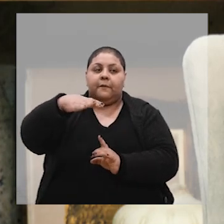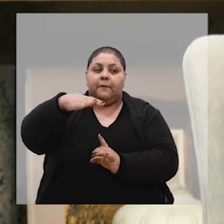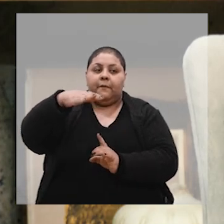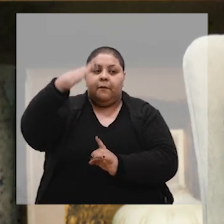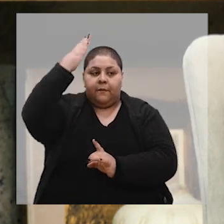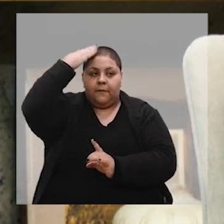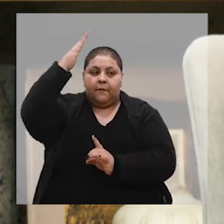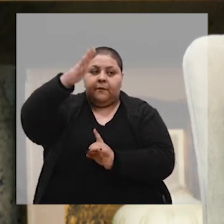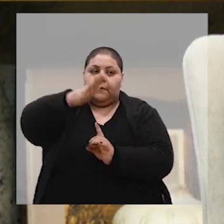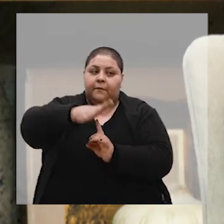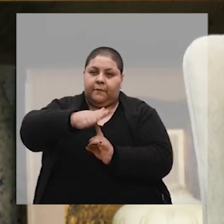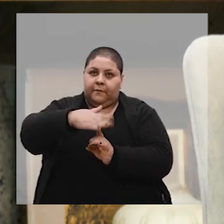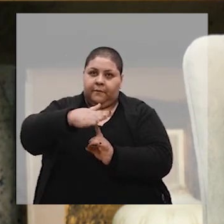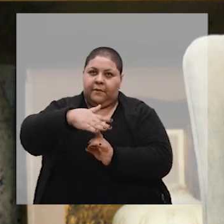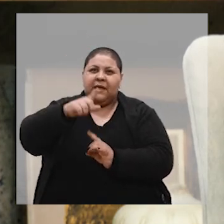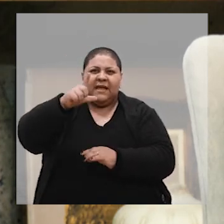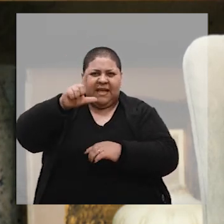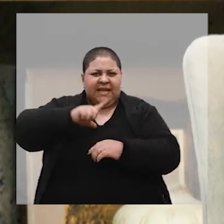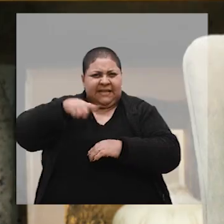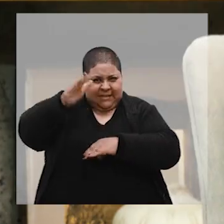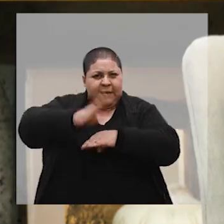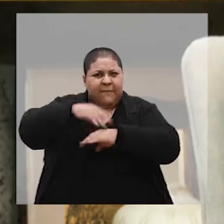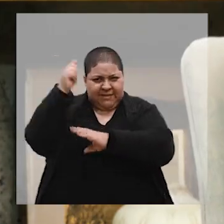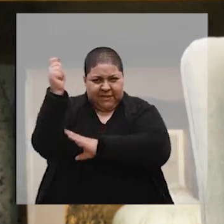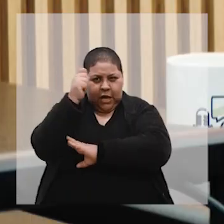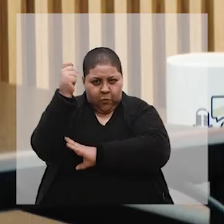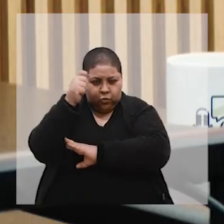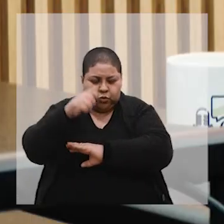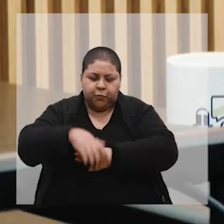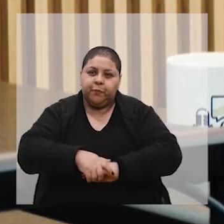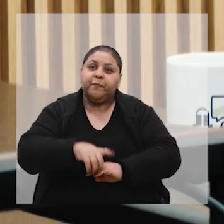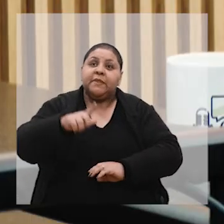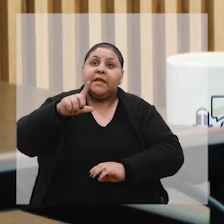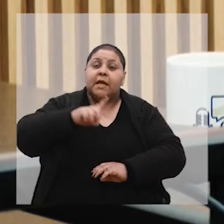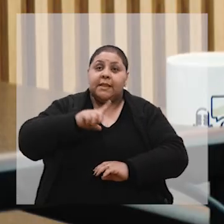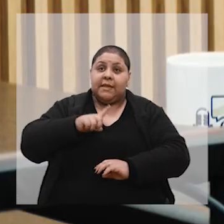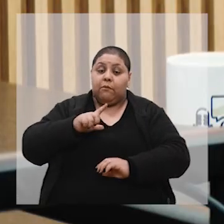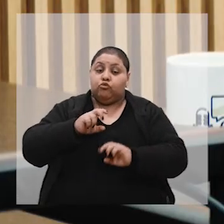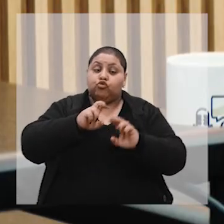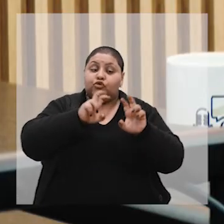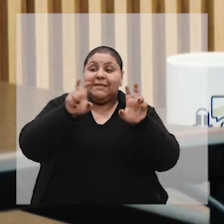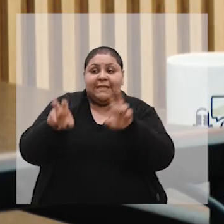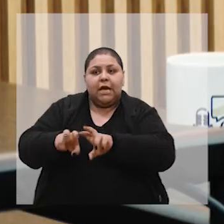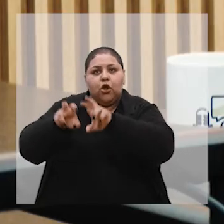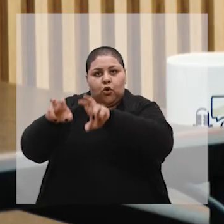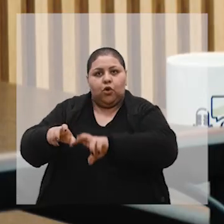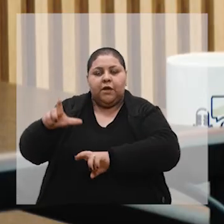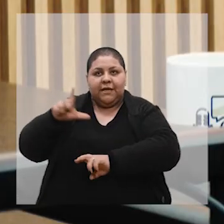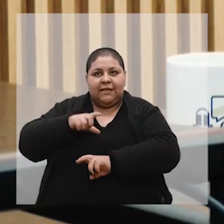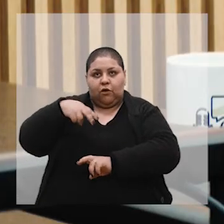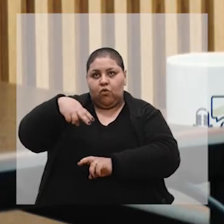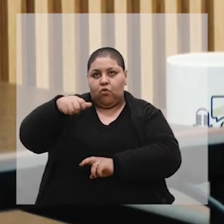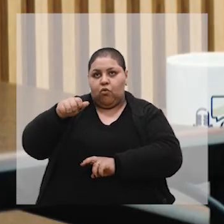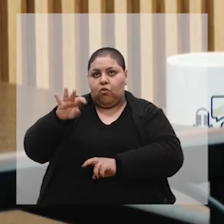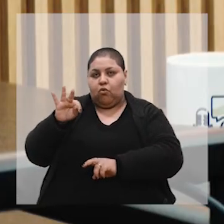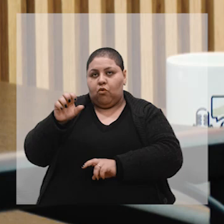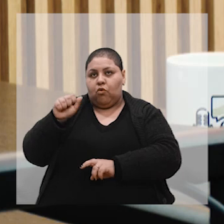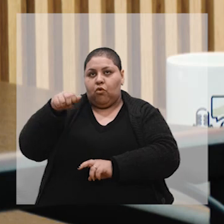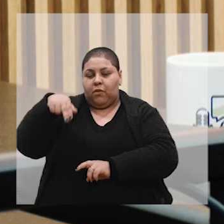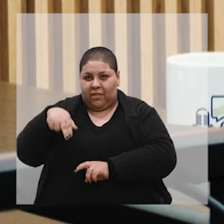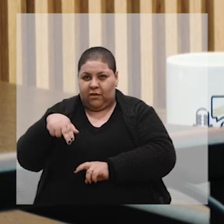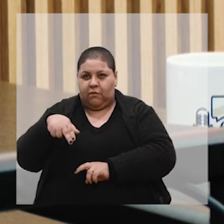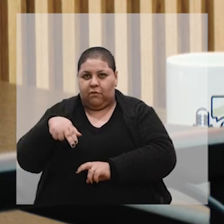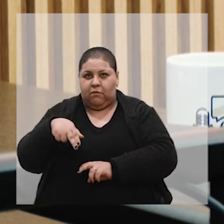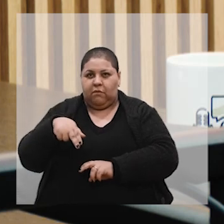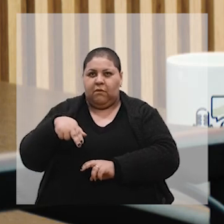Gaúcha. Tem mais algum gaúcho que também tá nessa equipe? Temos sim. Nós temos pessoal do interior, que tem o Natan, que ele é de